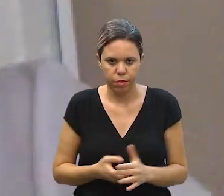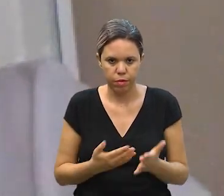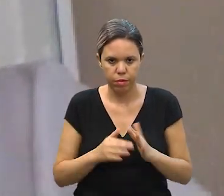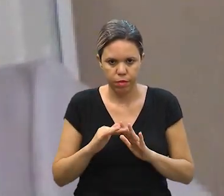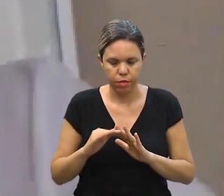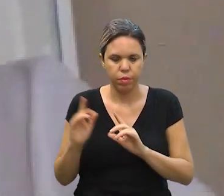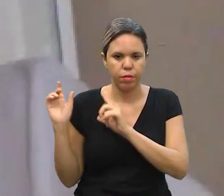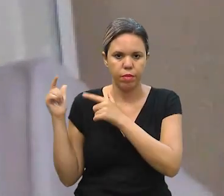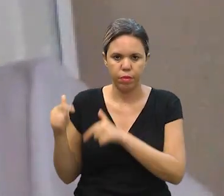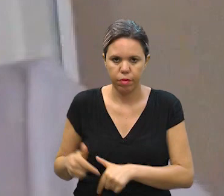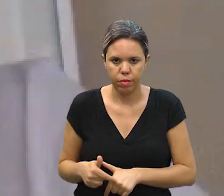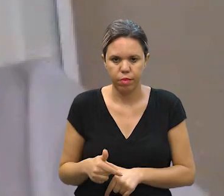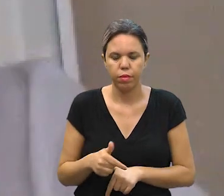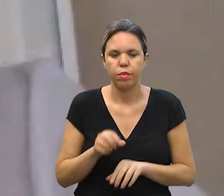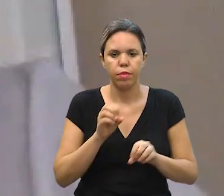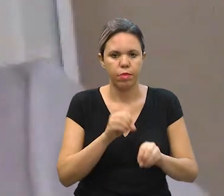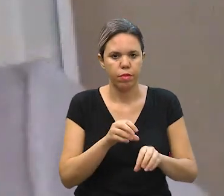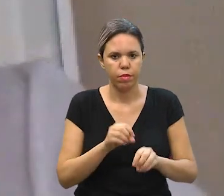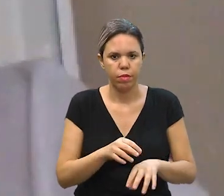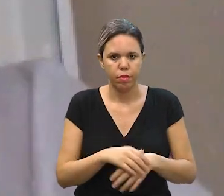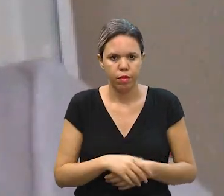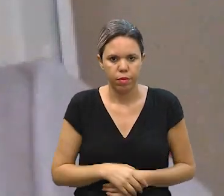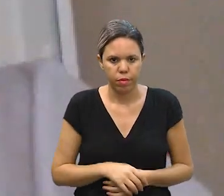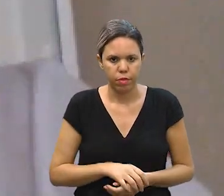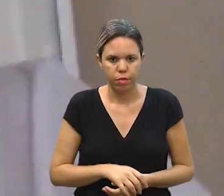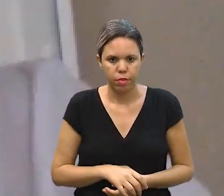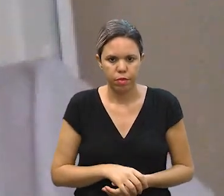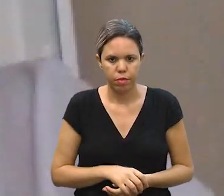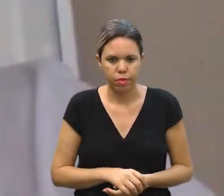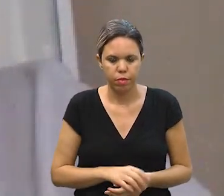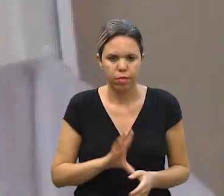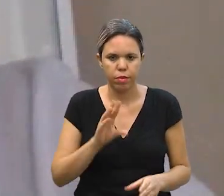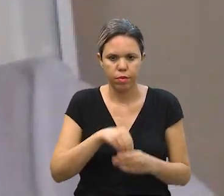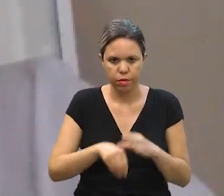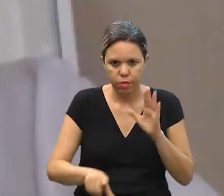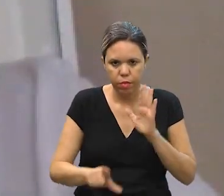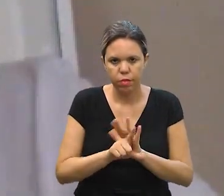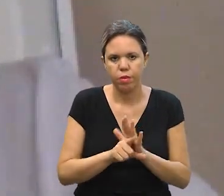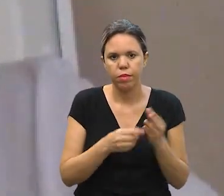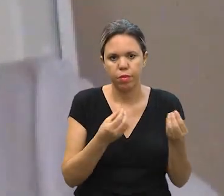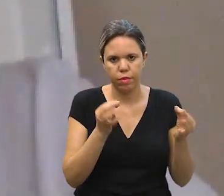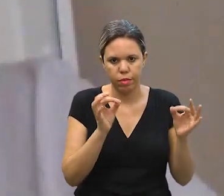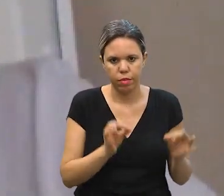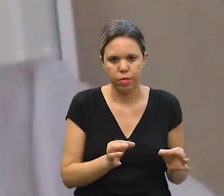Nas escolas em que o ensino é legalizado,